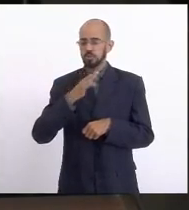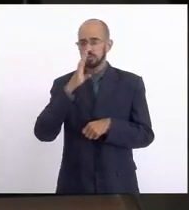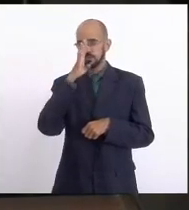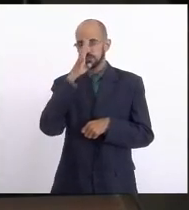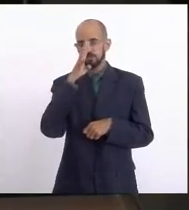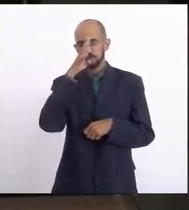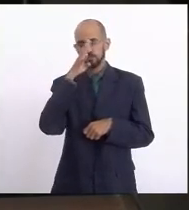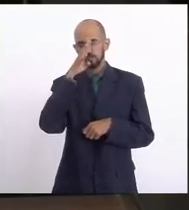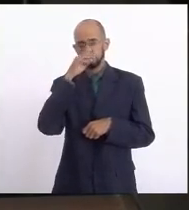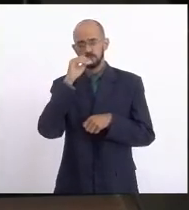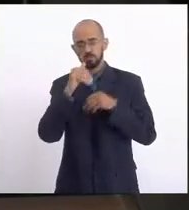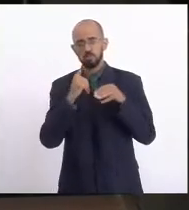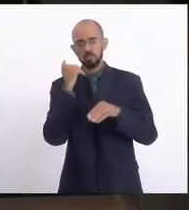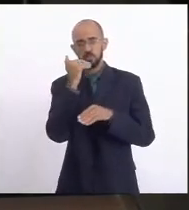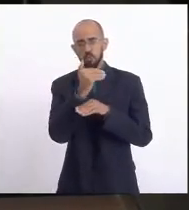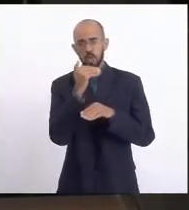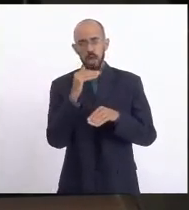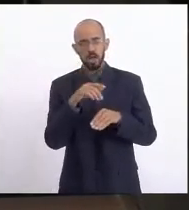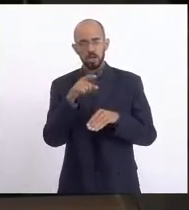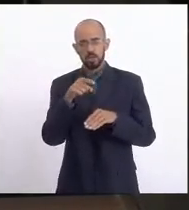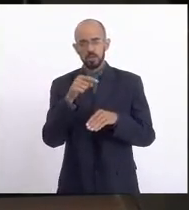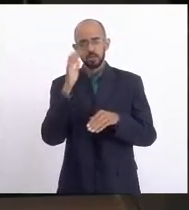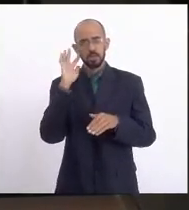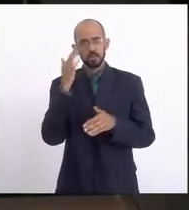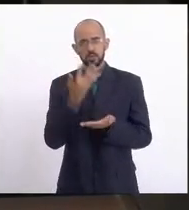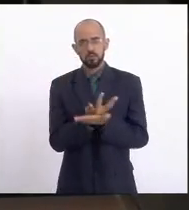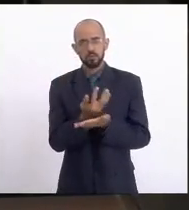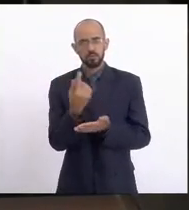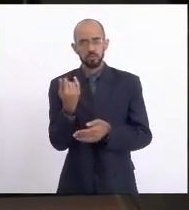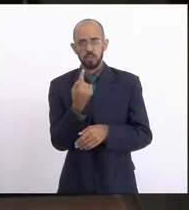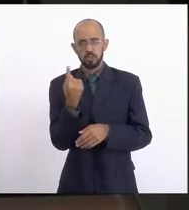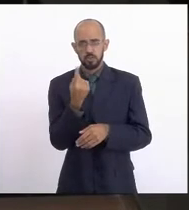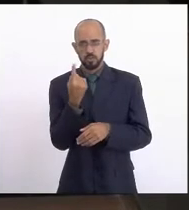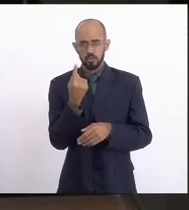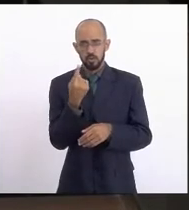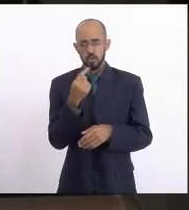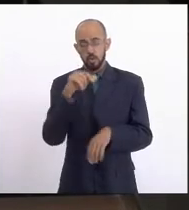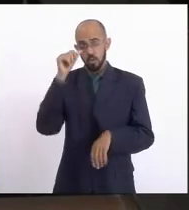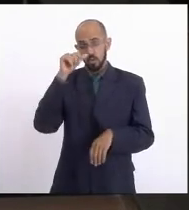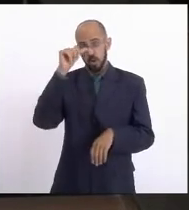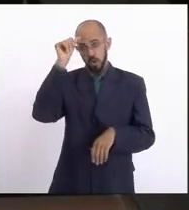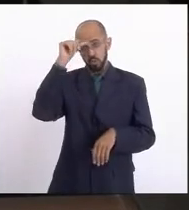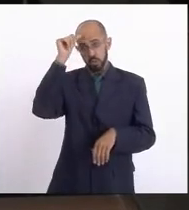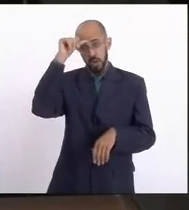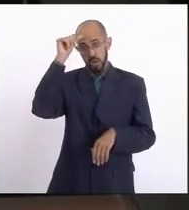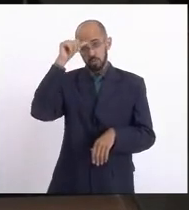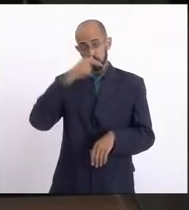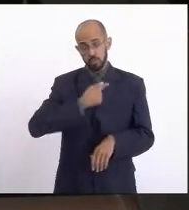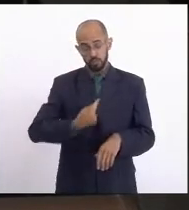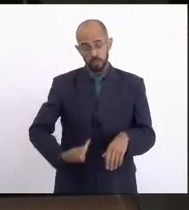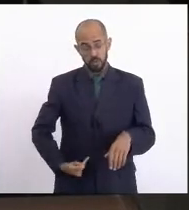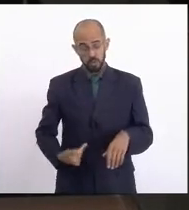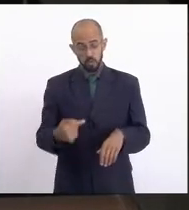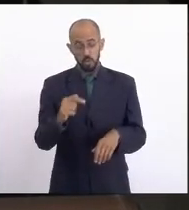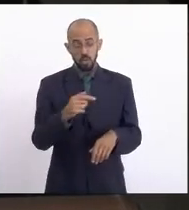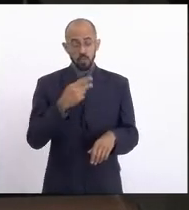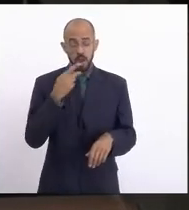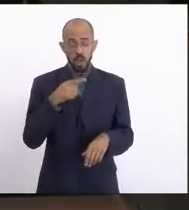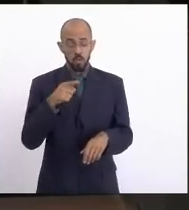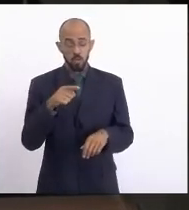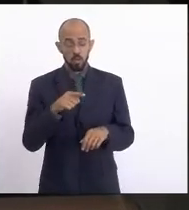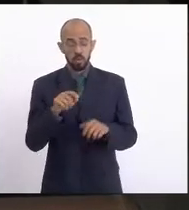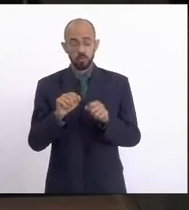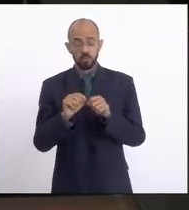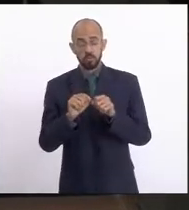Único de Saúde do Rio de Janeiro, que haja uma decisão como essa. O governador tinha, inclusive, em janeiro desse ano, baixado um